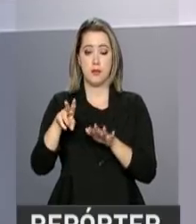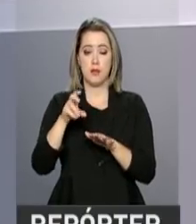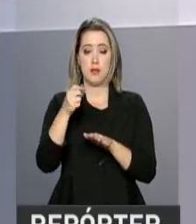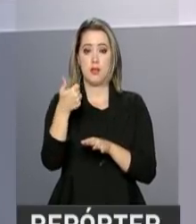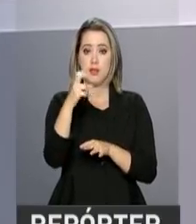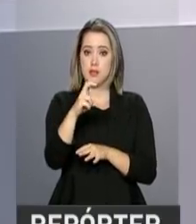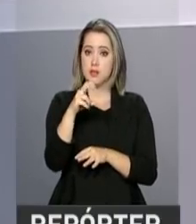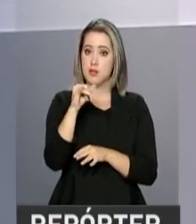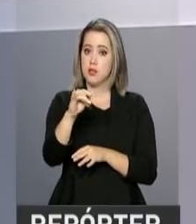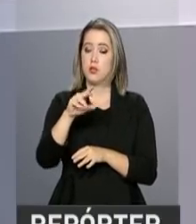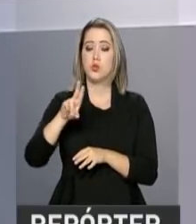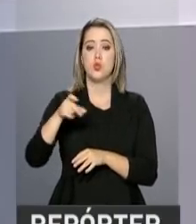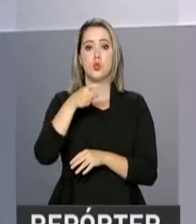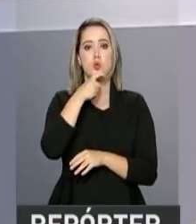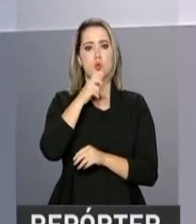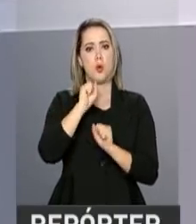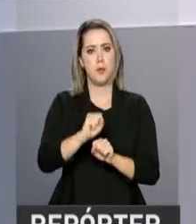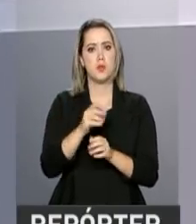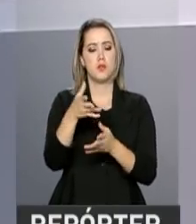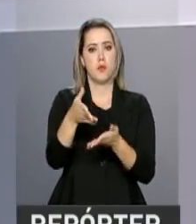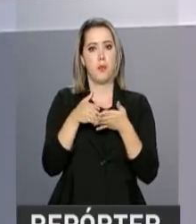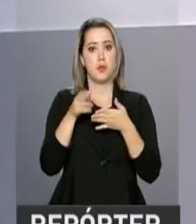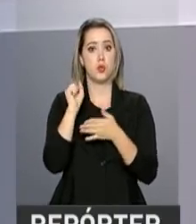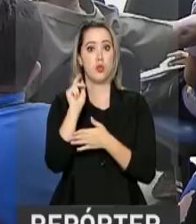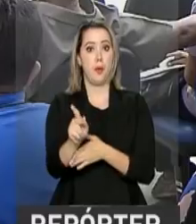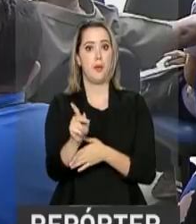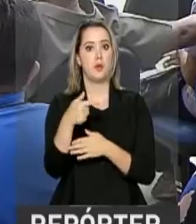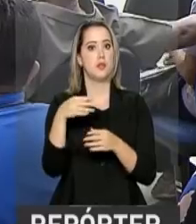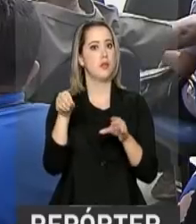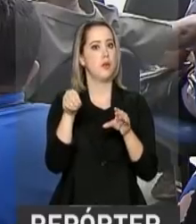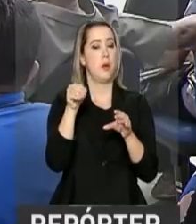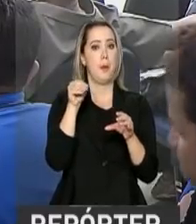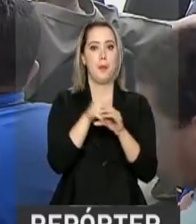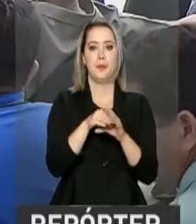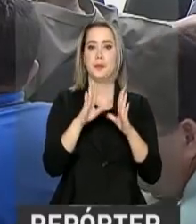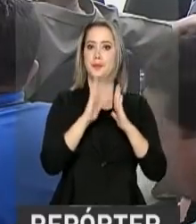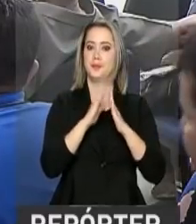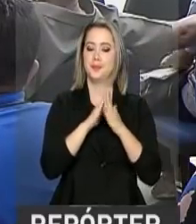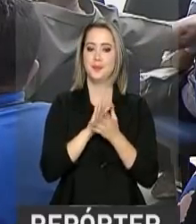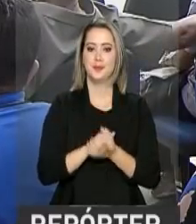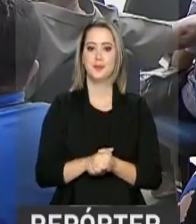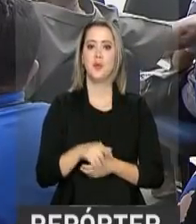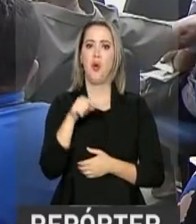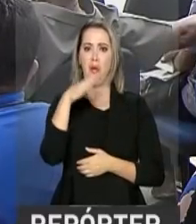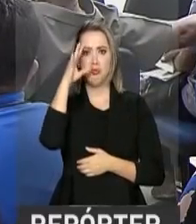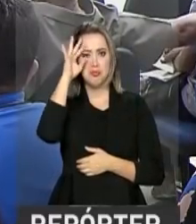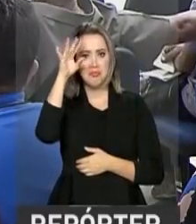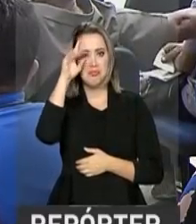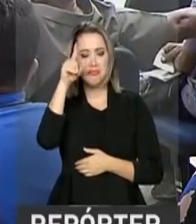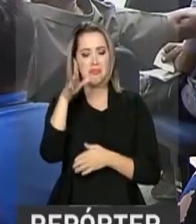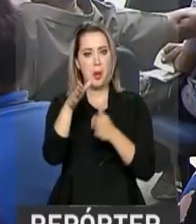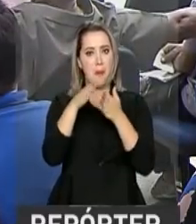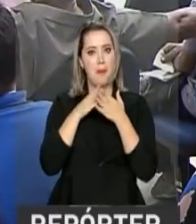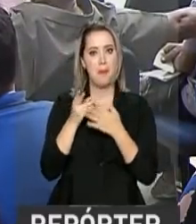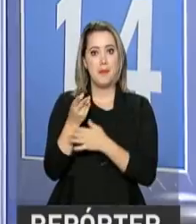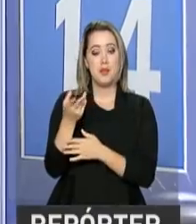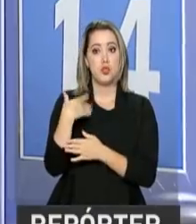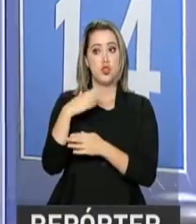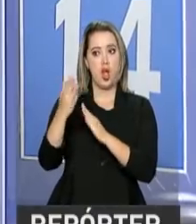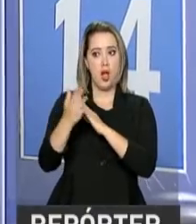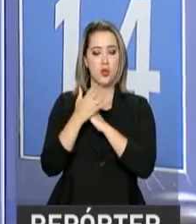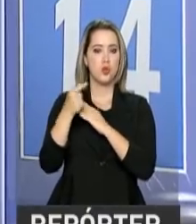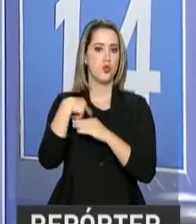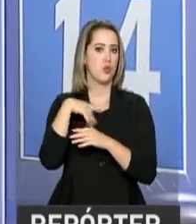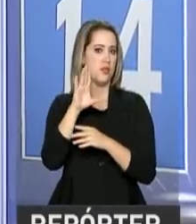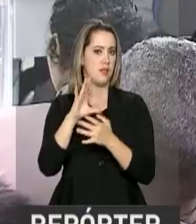aposentadoria sem sair de casa e na internet já imaginou poder solicitar o benefício do inss como